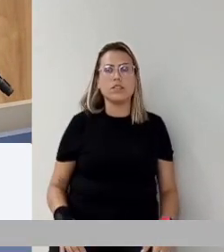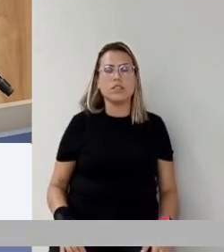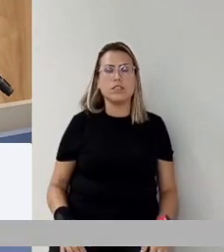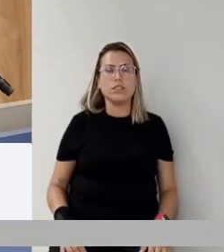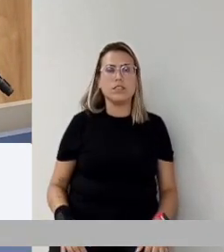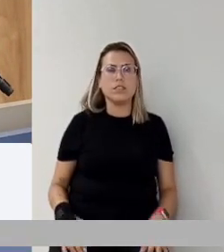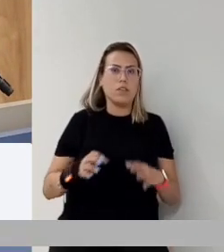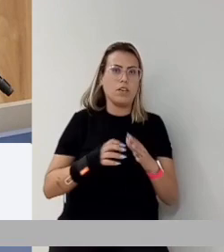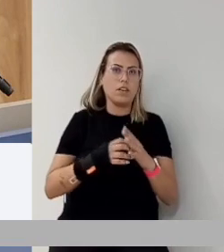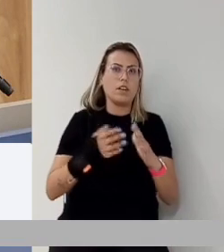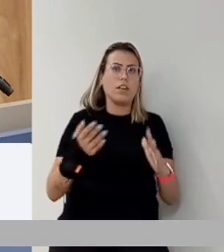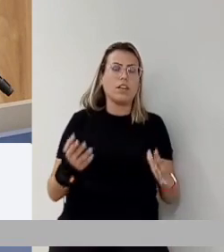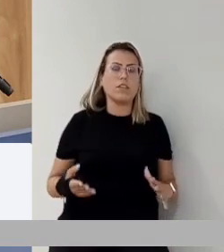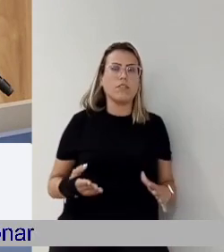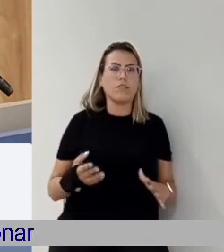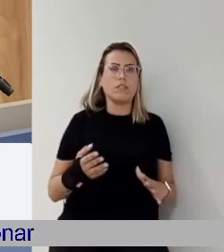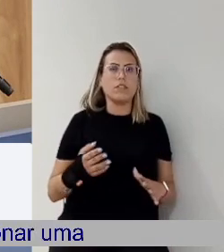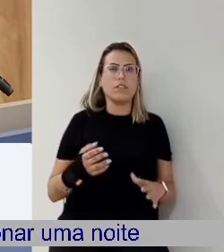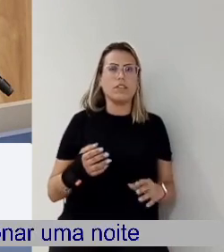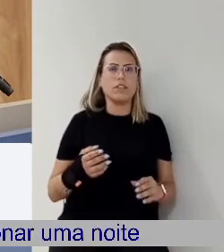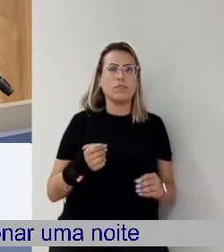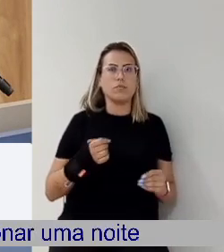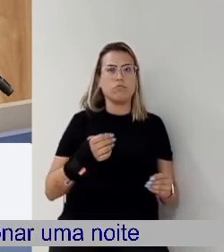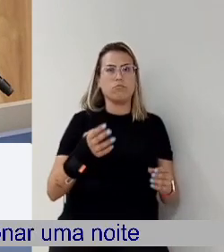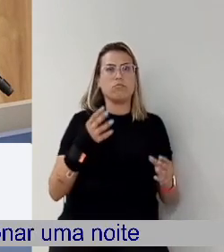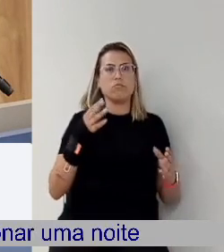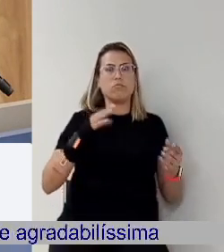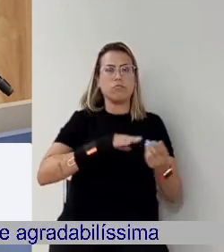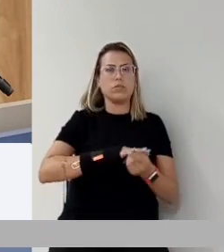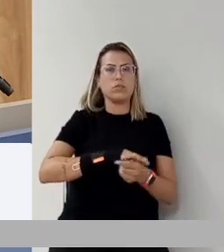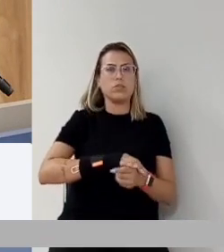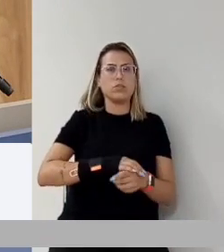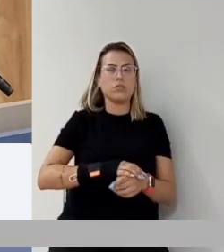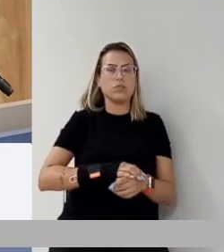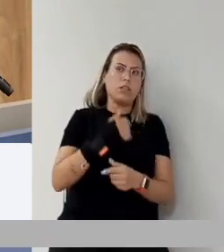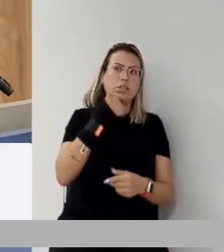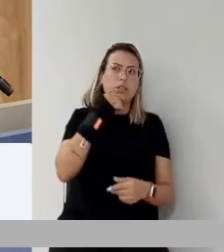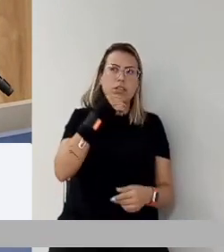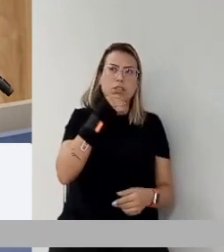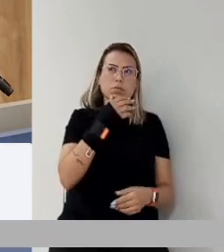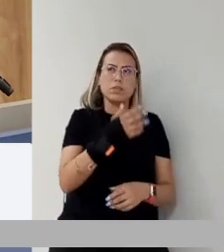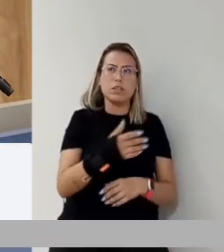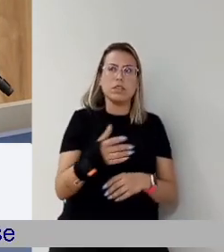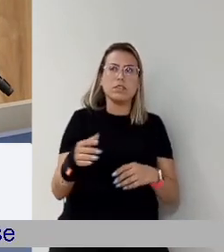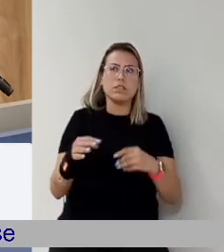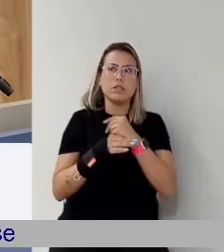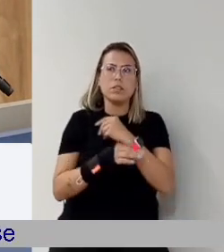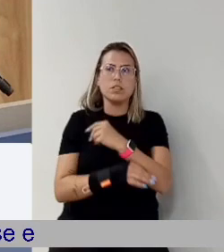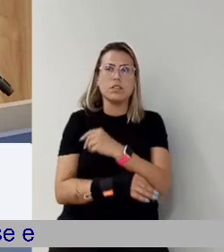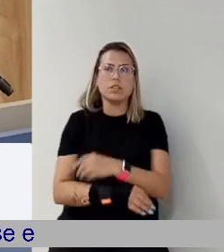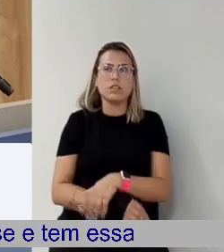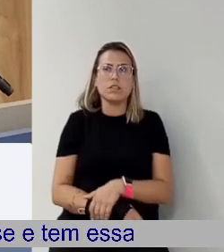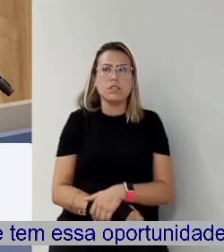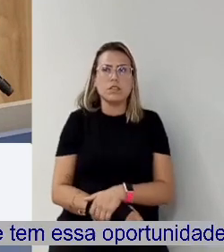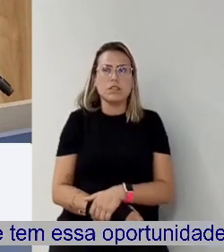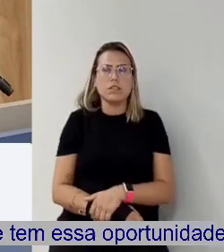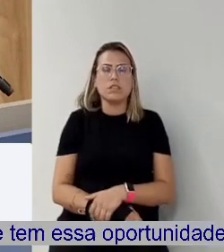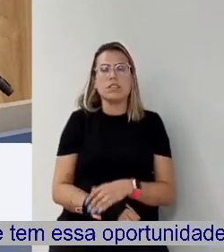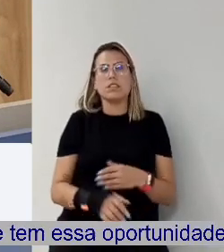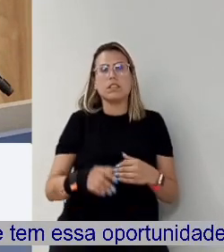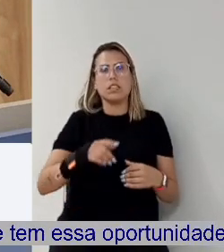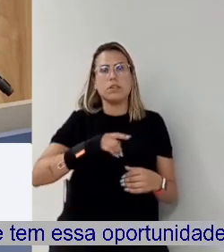aí proporcionar uma noite agradabilíssima para todas as mulheres tabuleirense e ter essa oportunidade